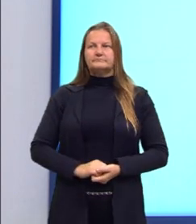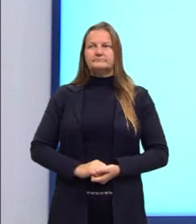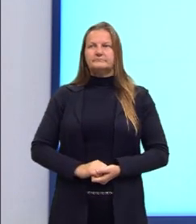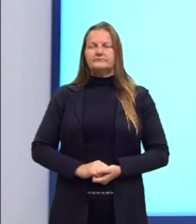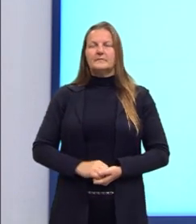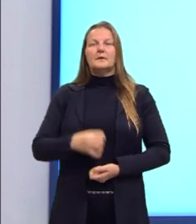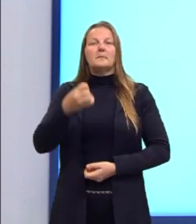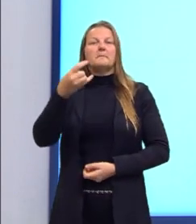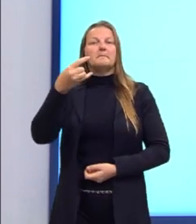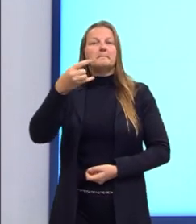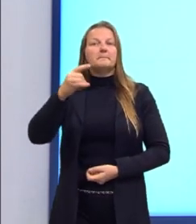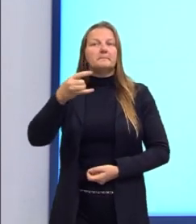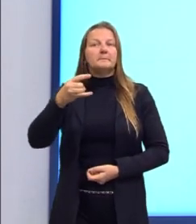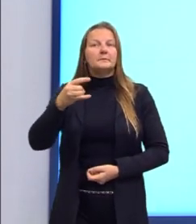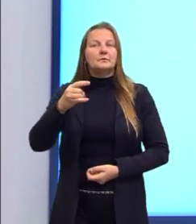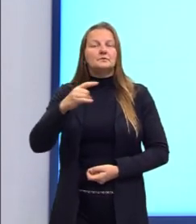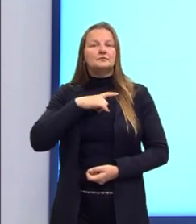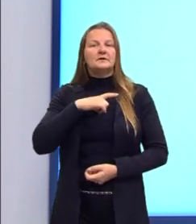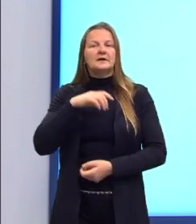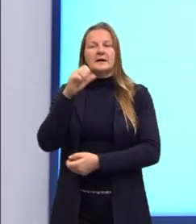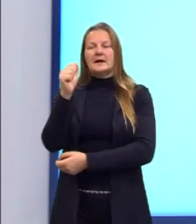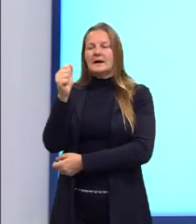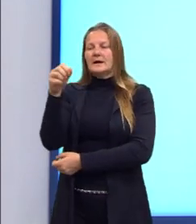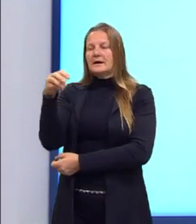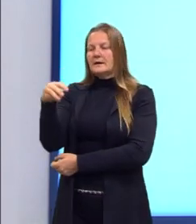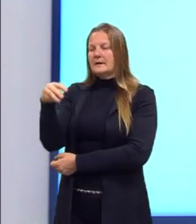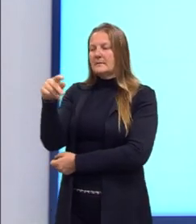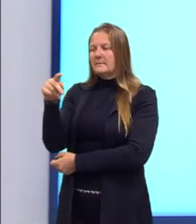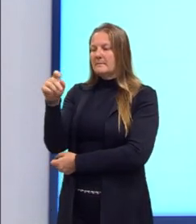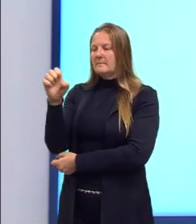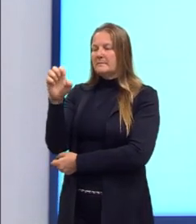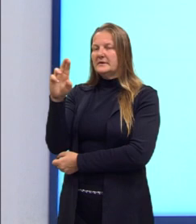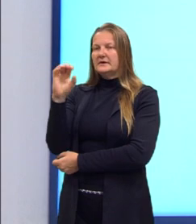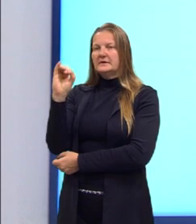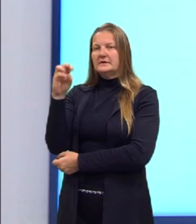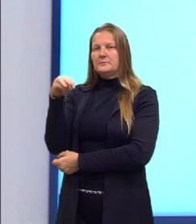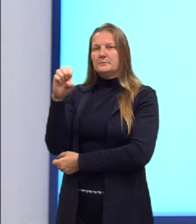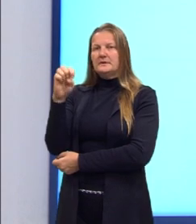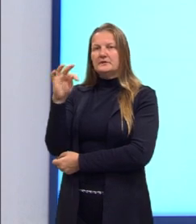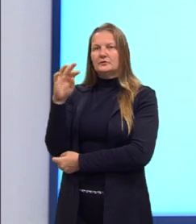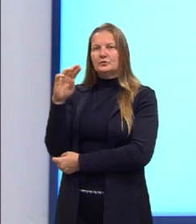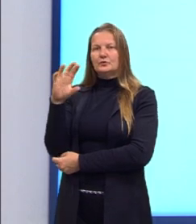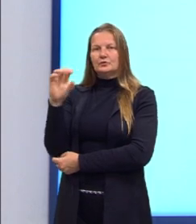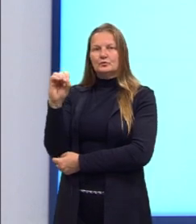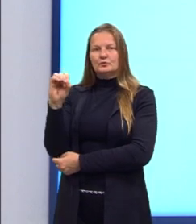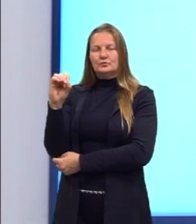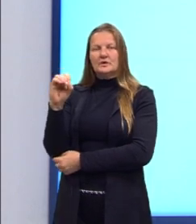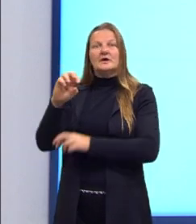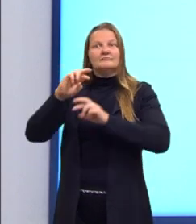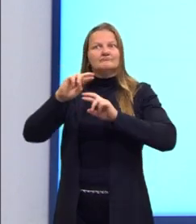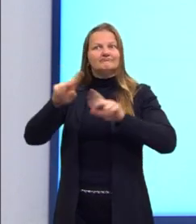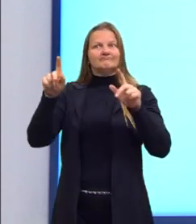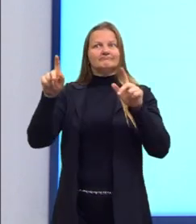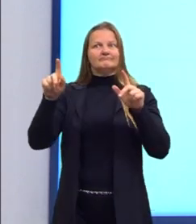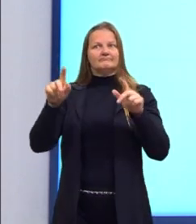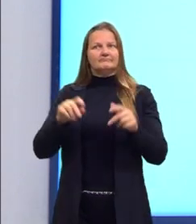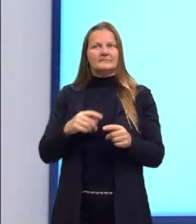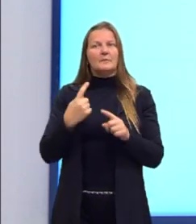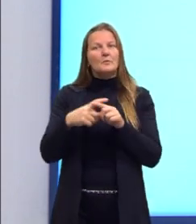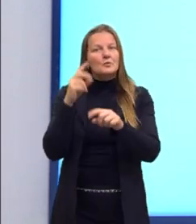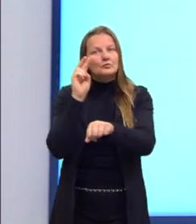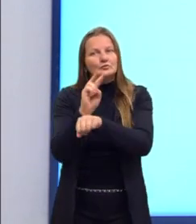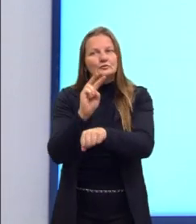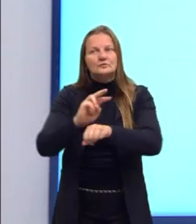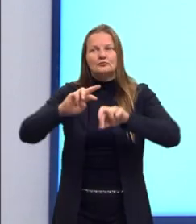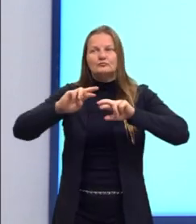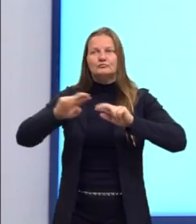a e por último a gente tem um amperímetro e esse aqui nós precisa tomar bastante cuidado porque ele é o único que é diferente e